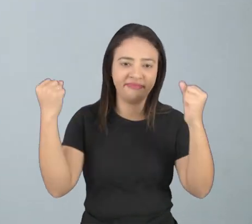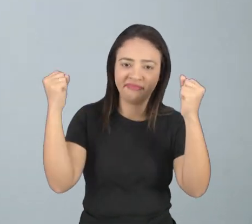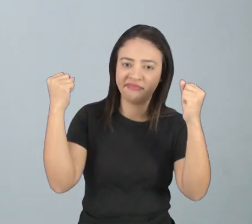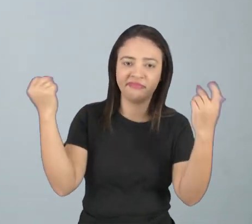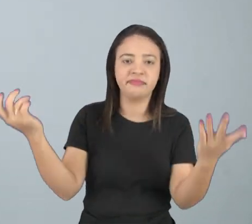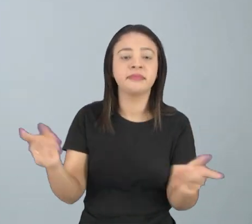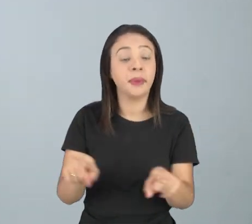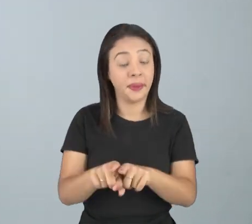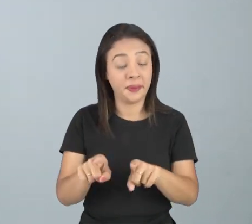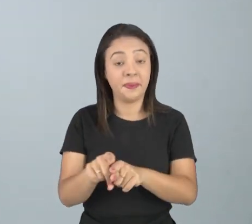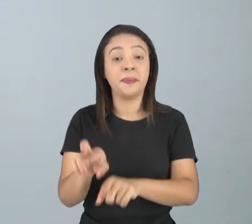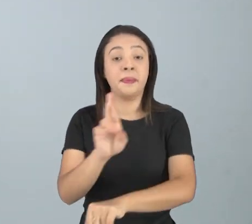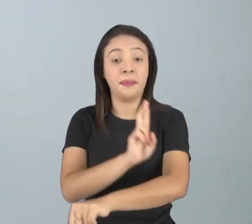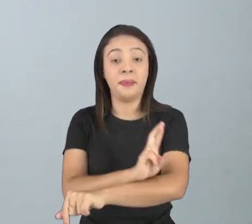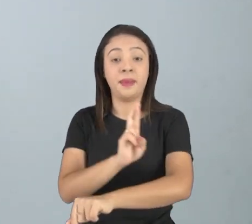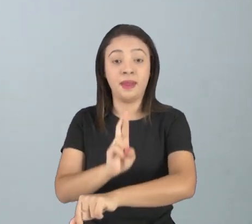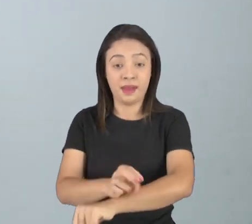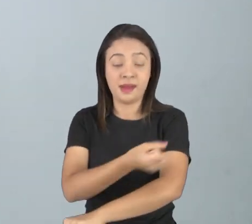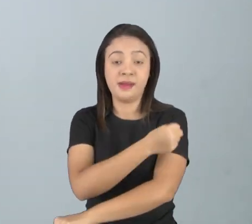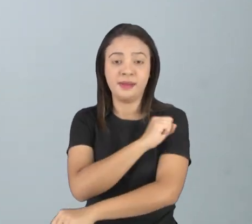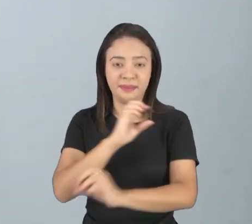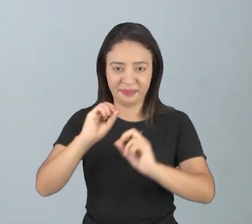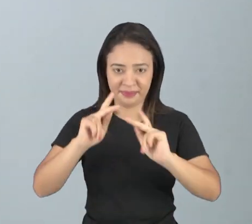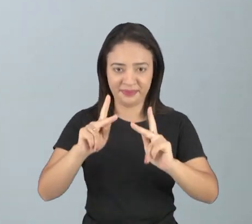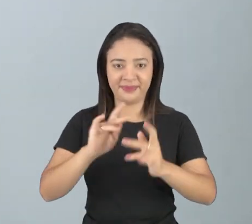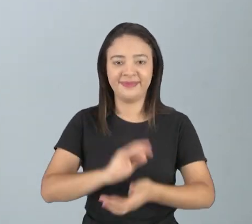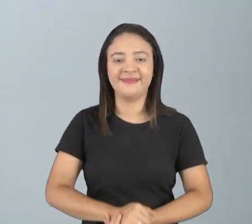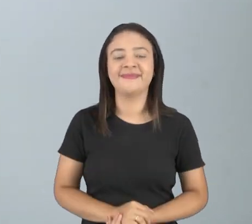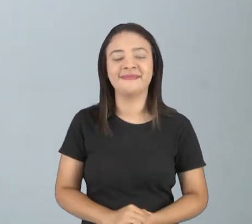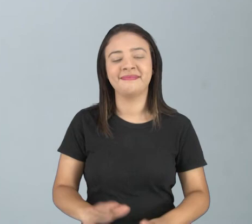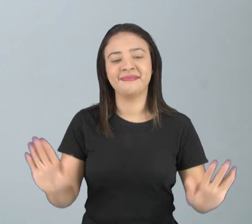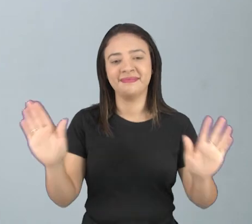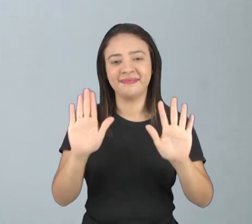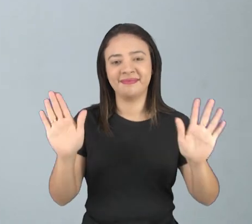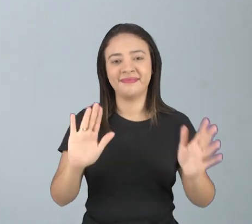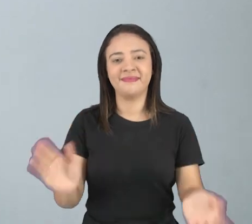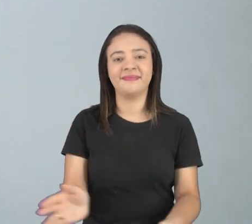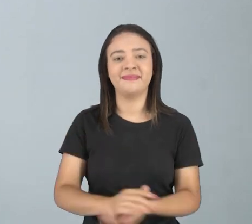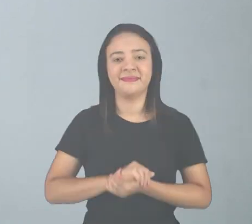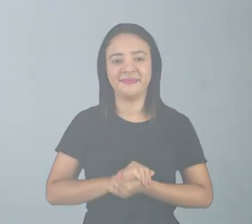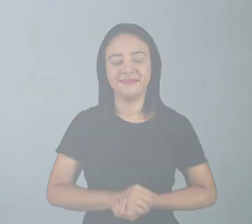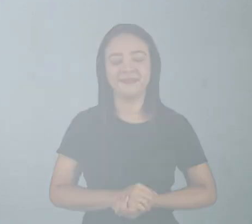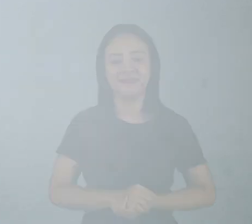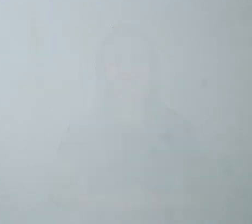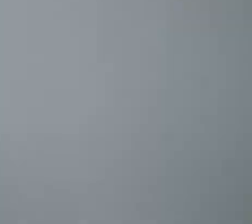física e religião, né, do 8º ano. Tá bom, gente? Um grande abraço e um tchau.